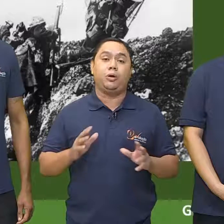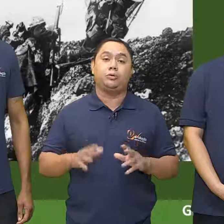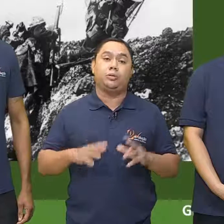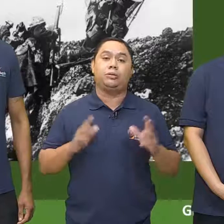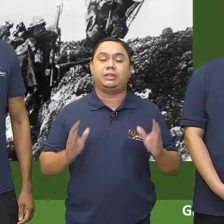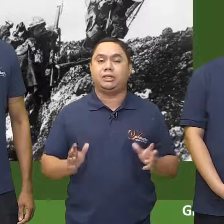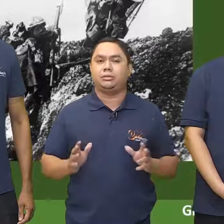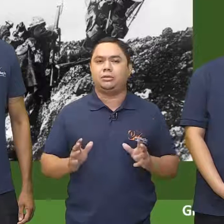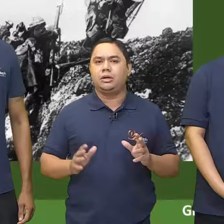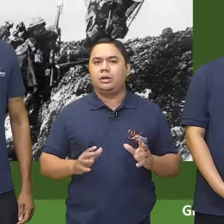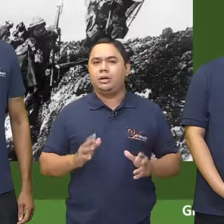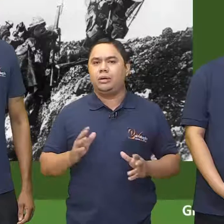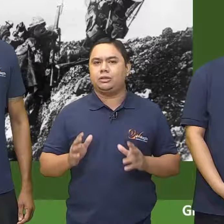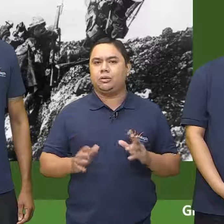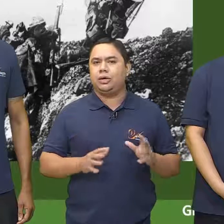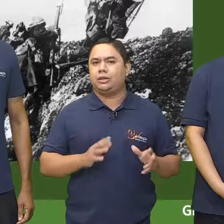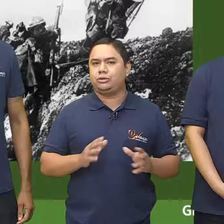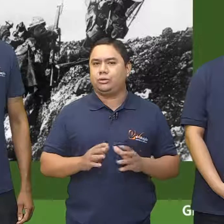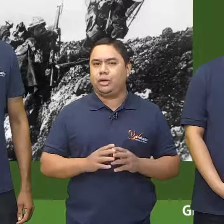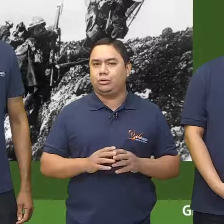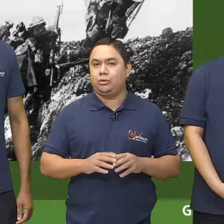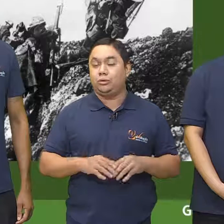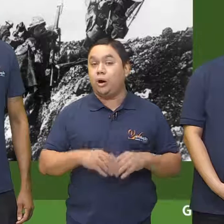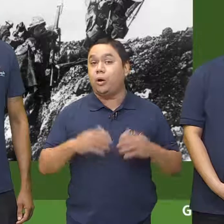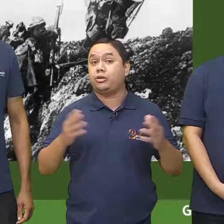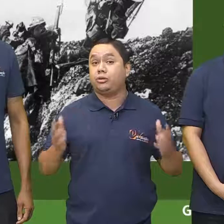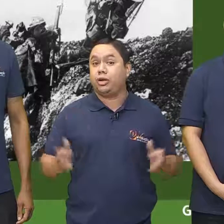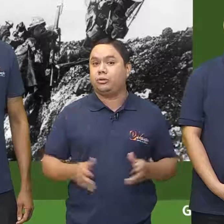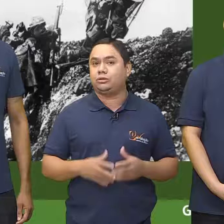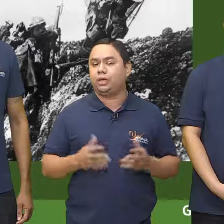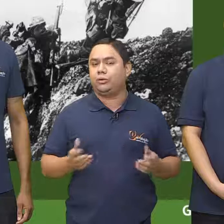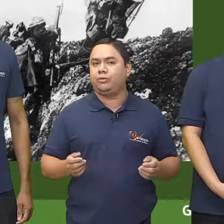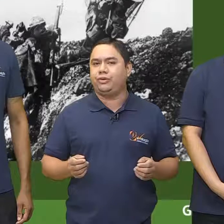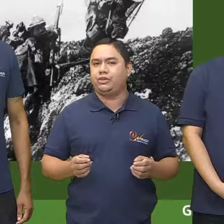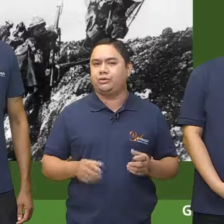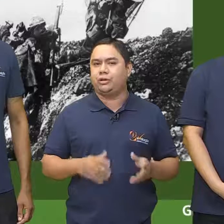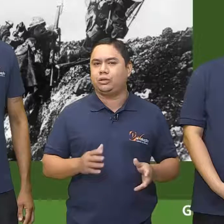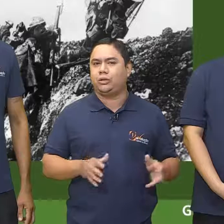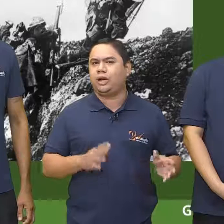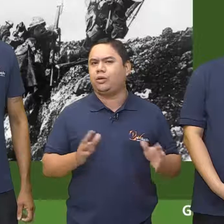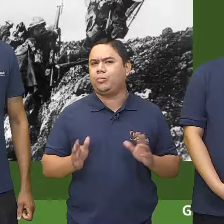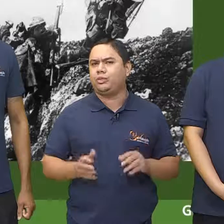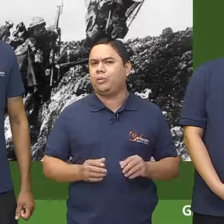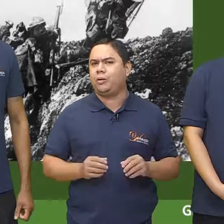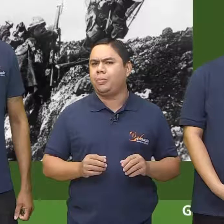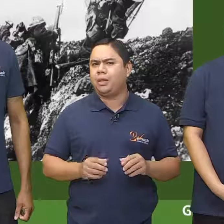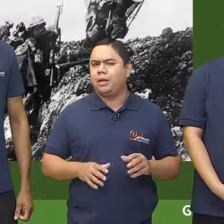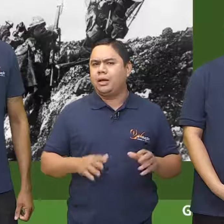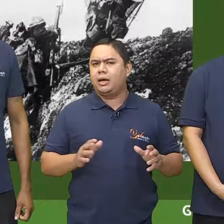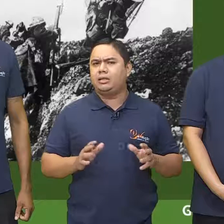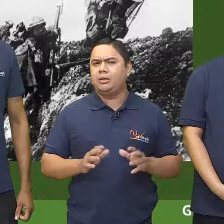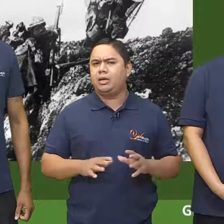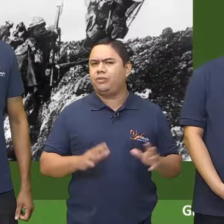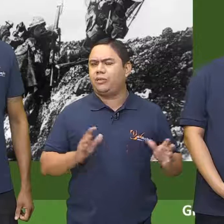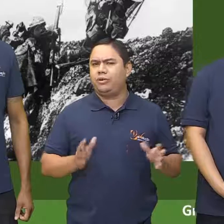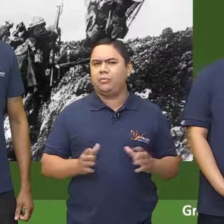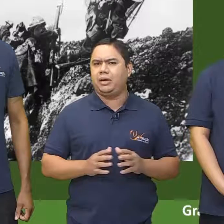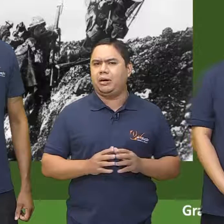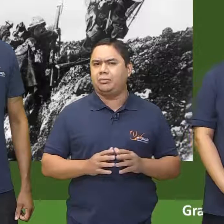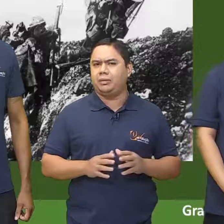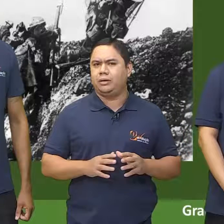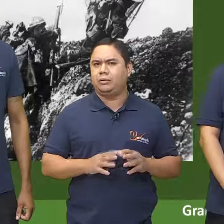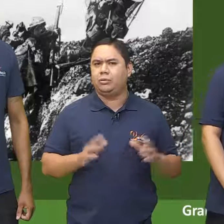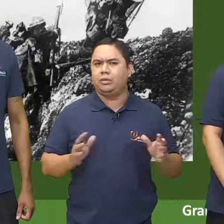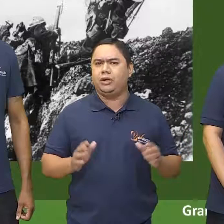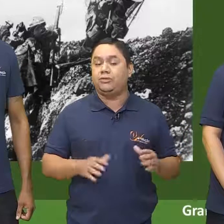história, um período muito intenso. Não é à toa que tem um historiador, um dos maiores historiadores do século XX, o historiador Eric Hobsbawm, que ele tem um livro que é